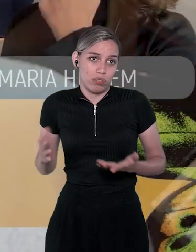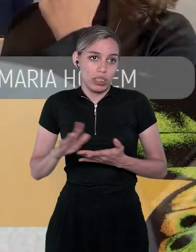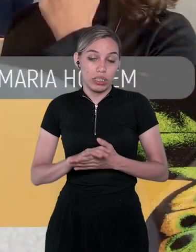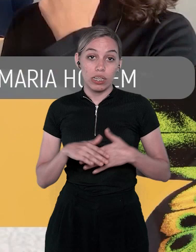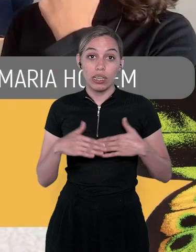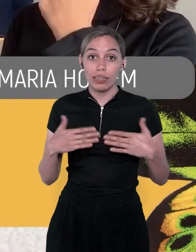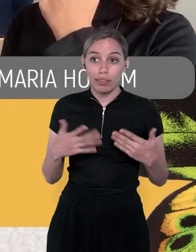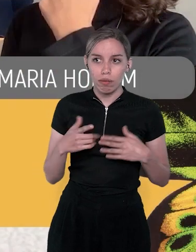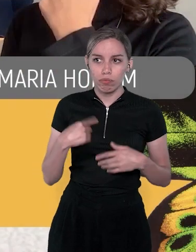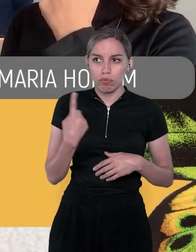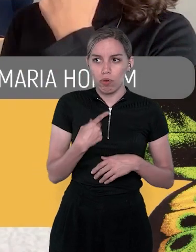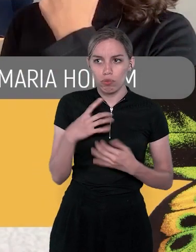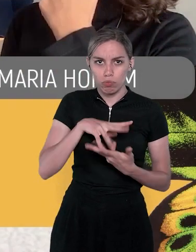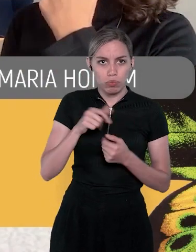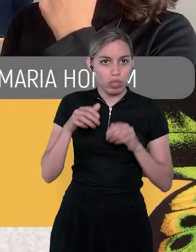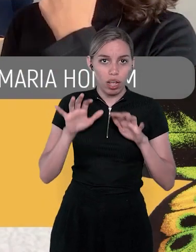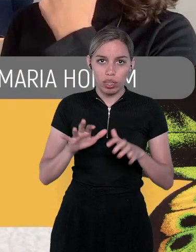mundo, né?